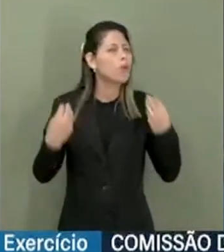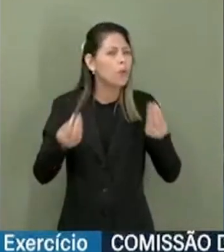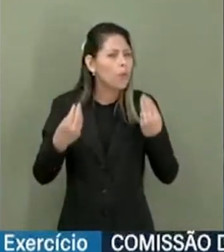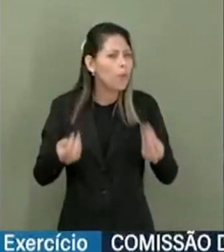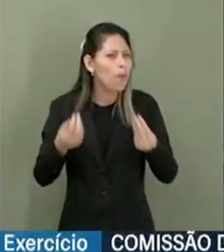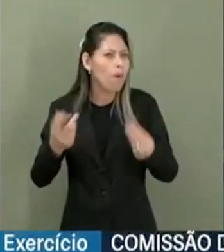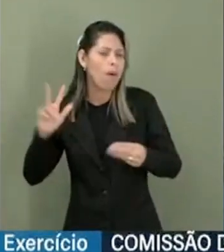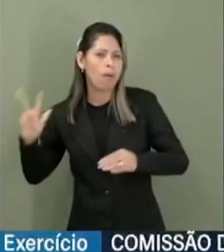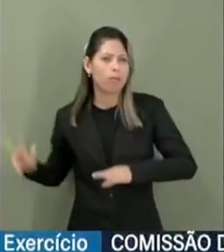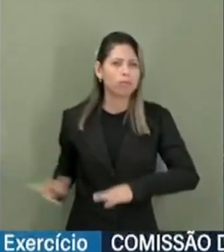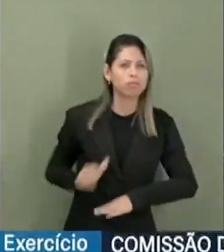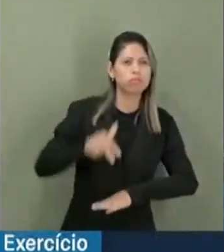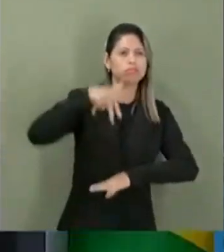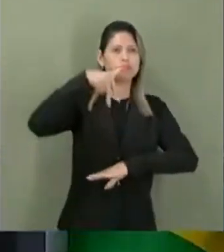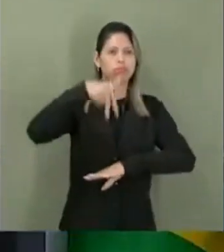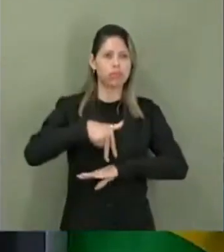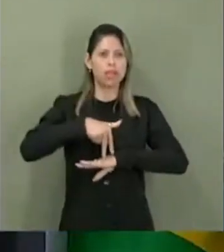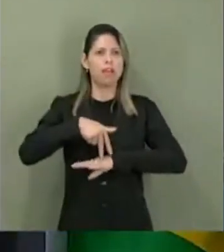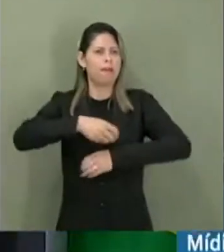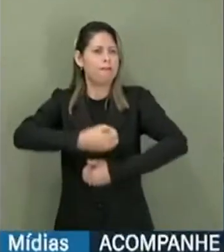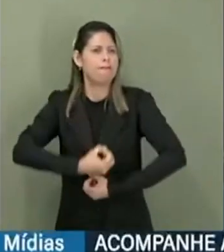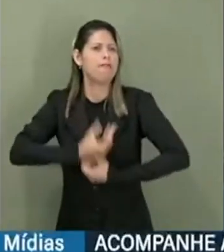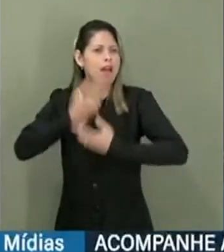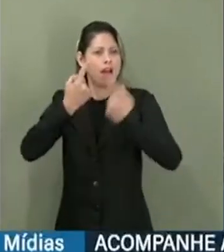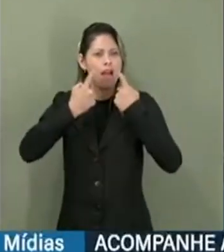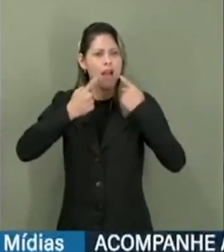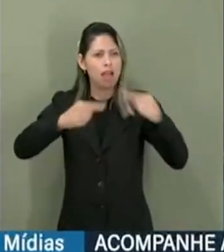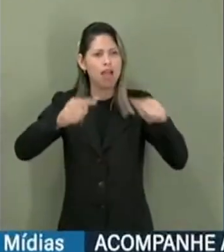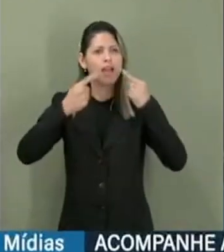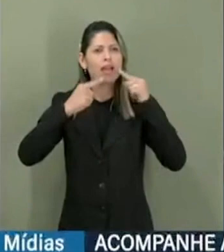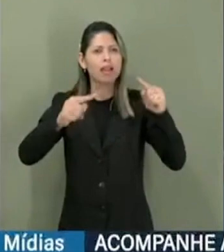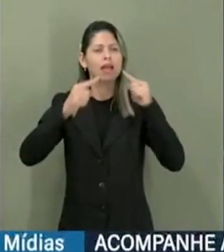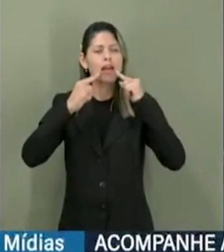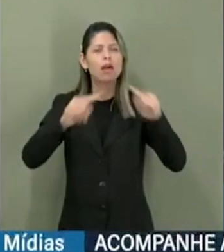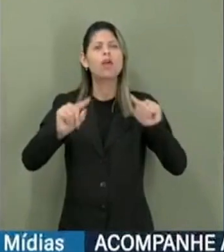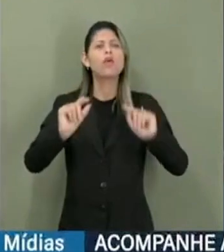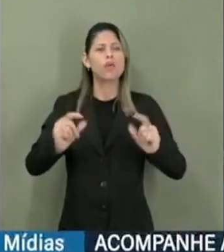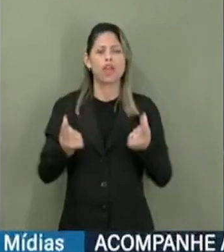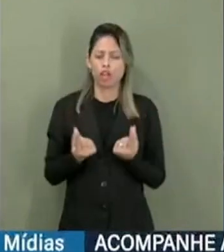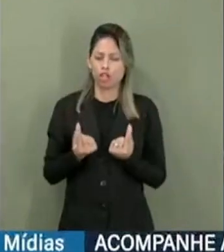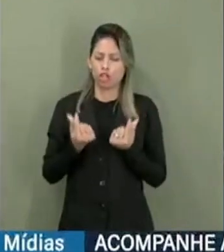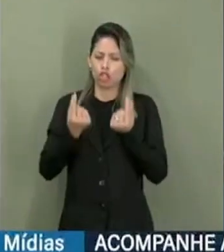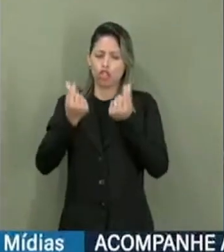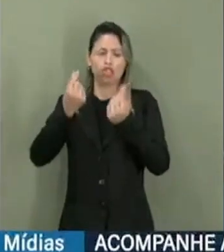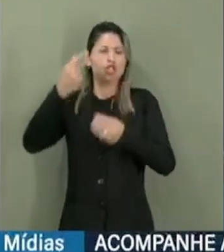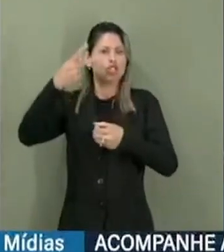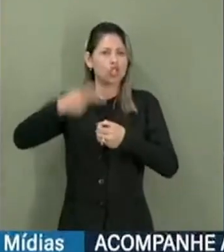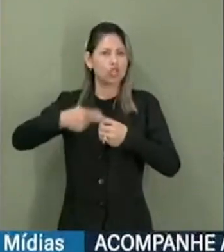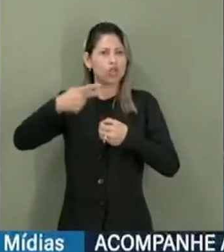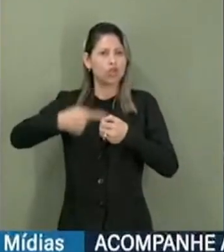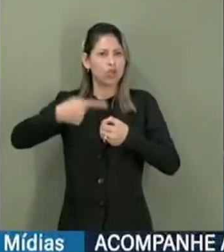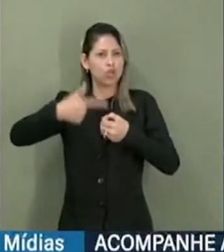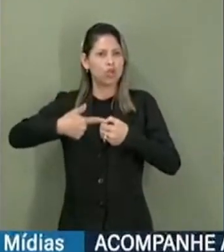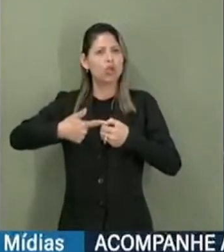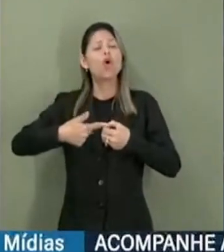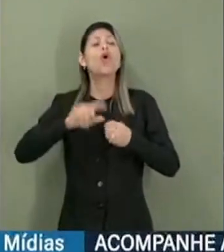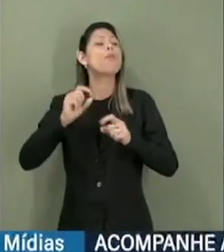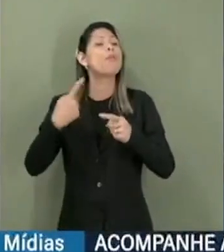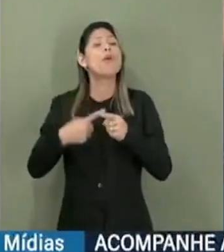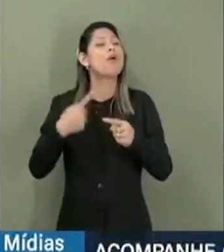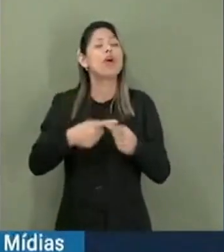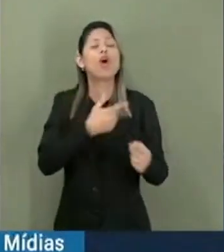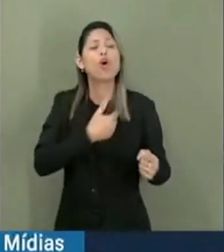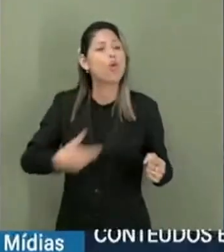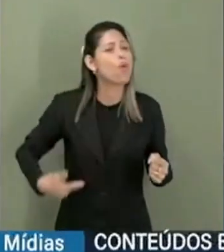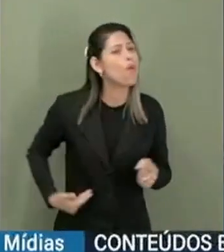a essa Tribuna e reclamar de subsídios ao preço dos combustíveis quando foi o governo passado